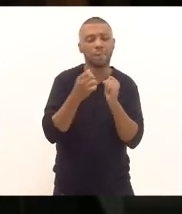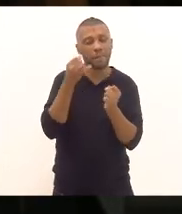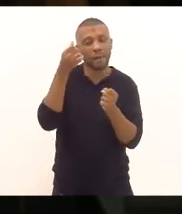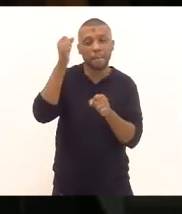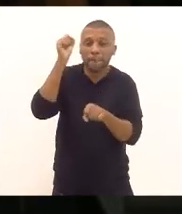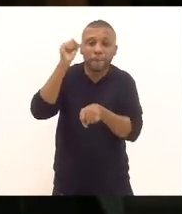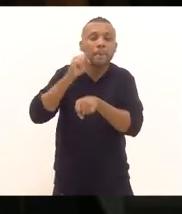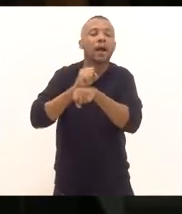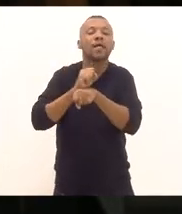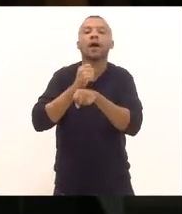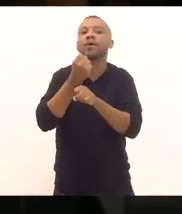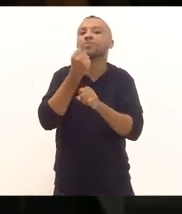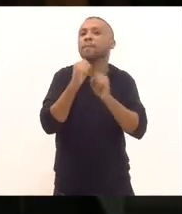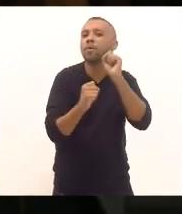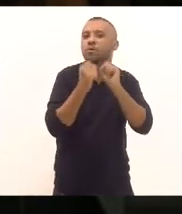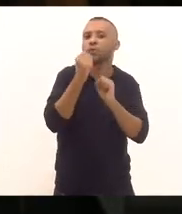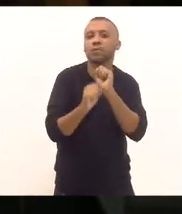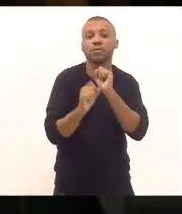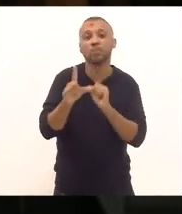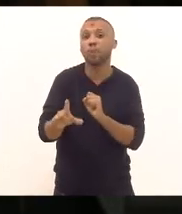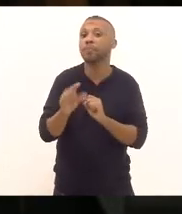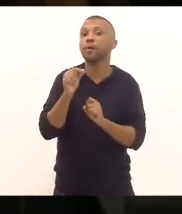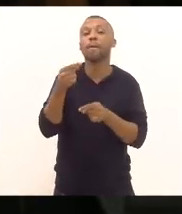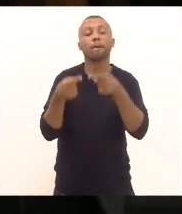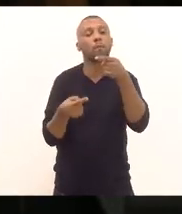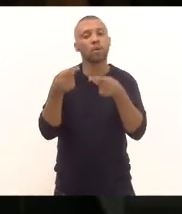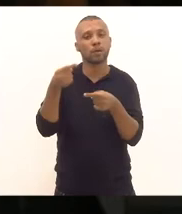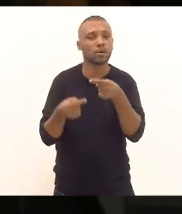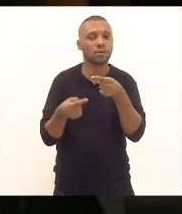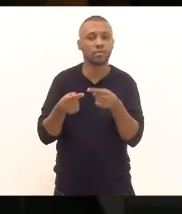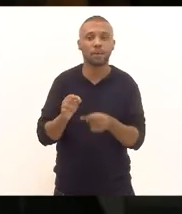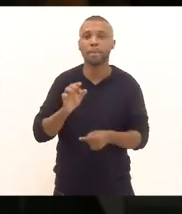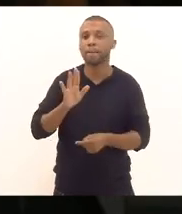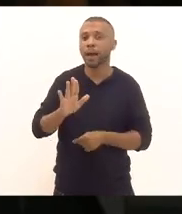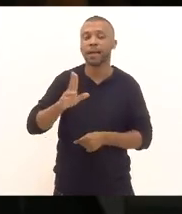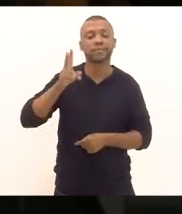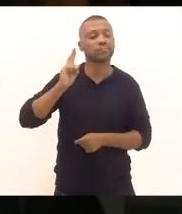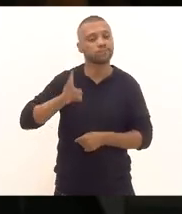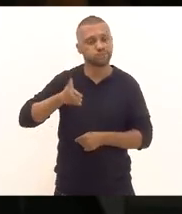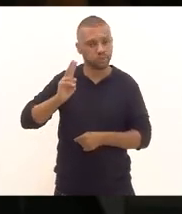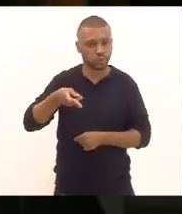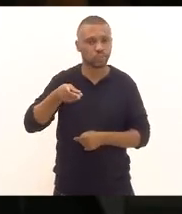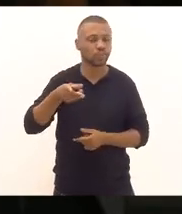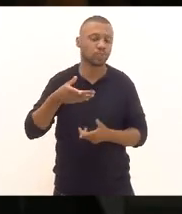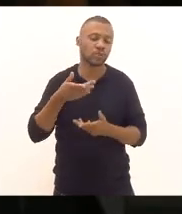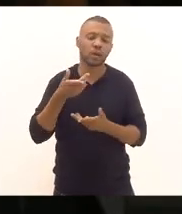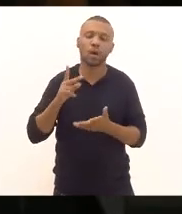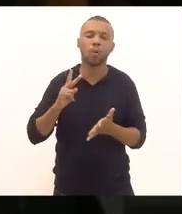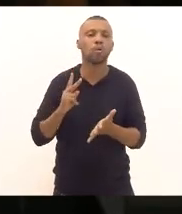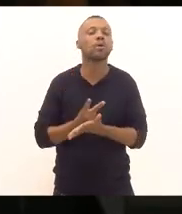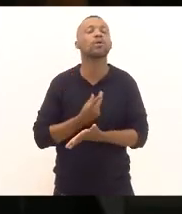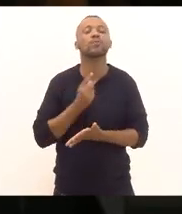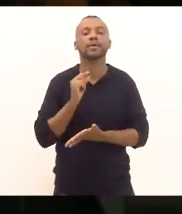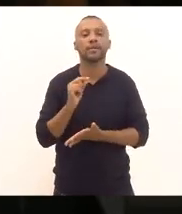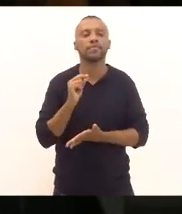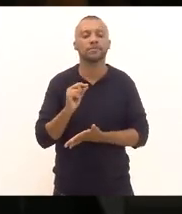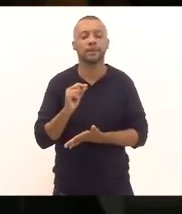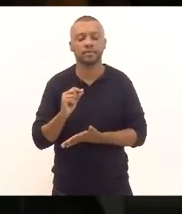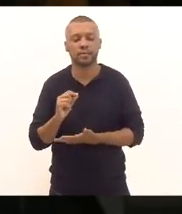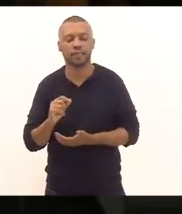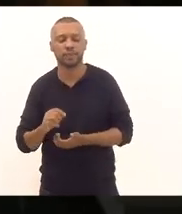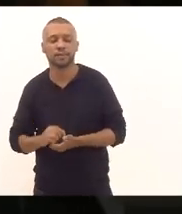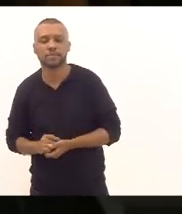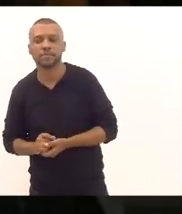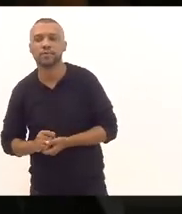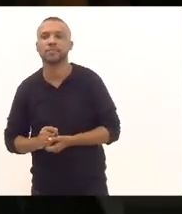refinar mais Tomou essa opção política mas mesmo assim deputada Lucinha e a senhora é boa